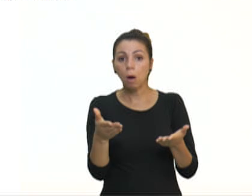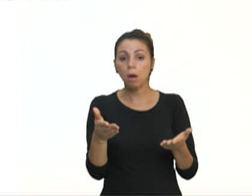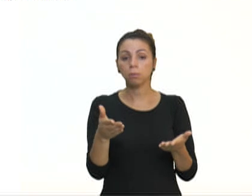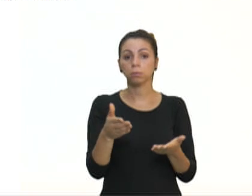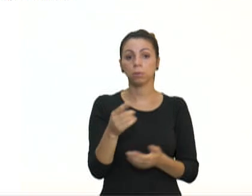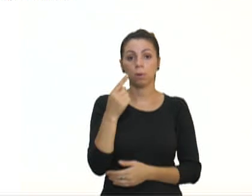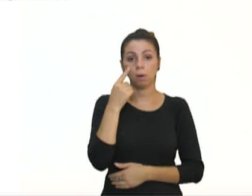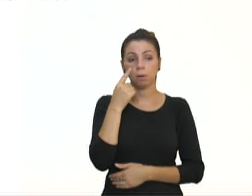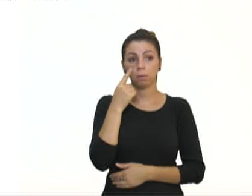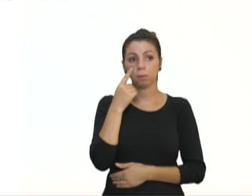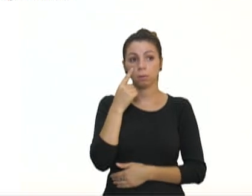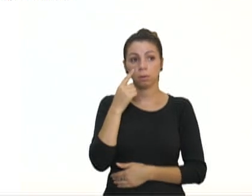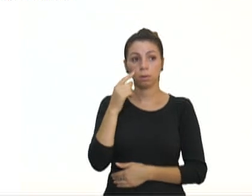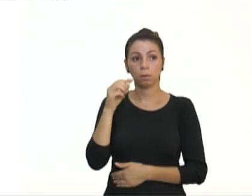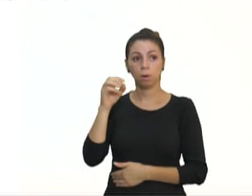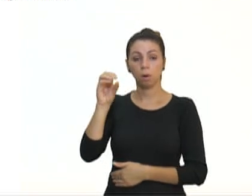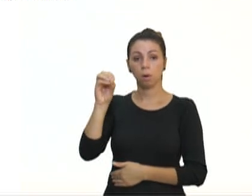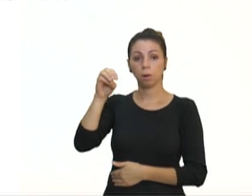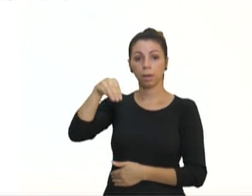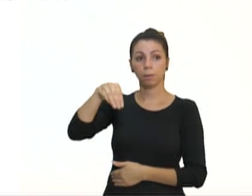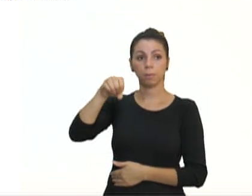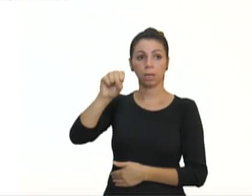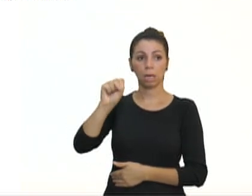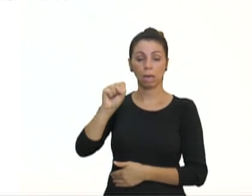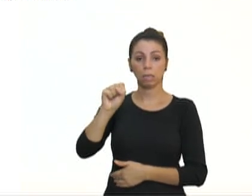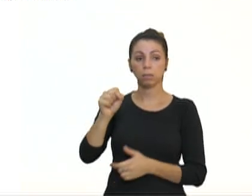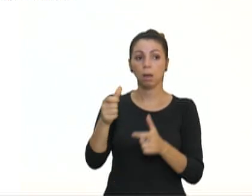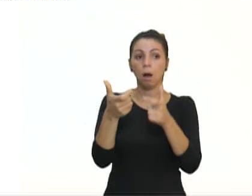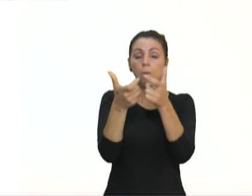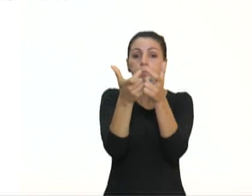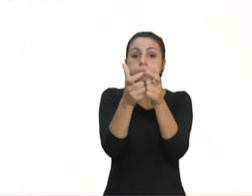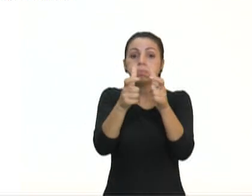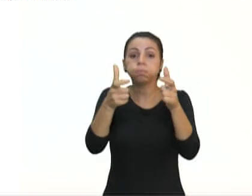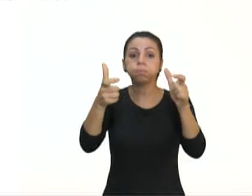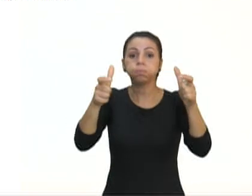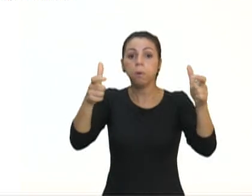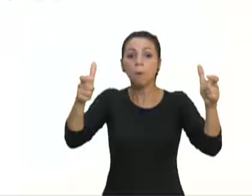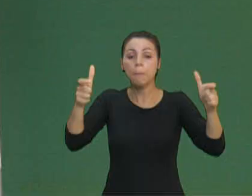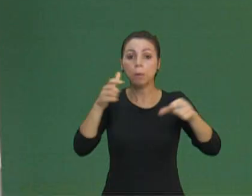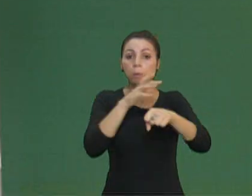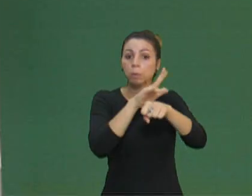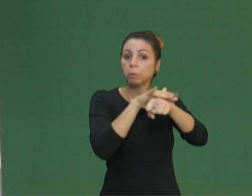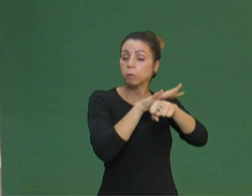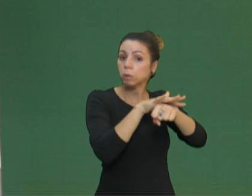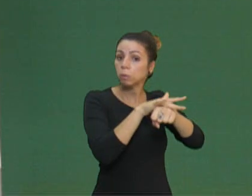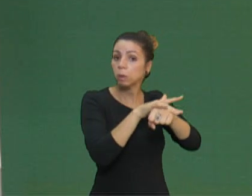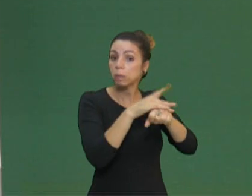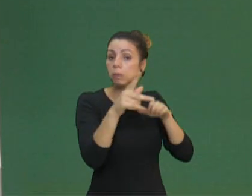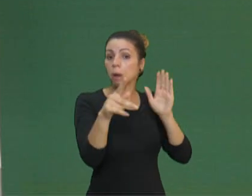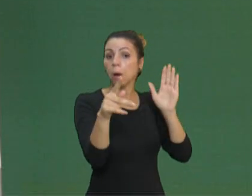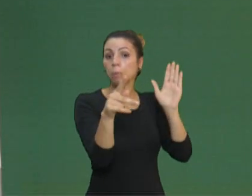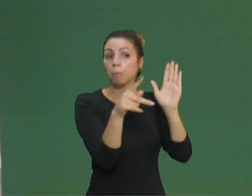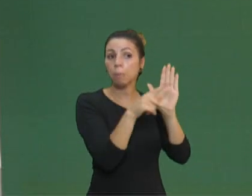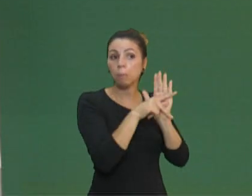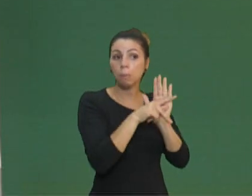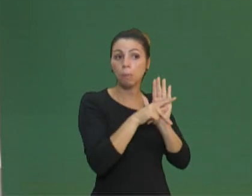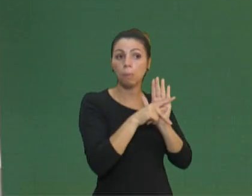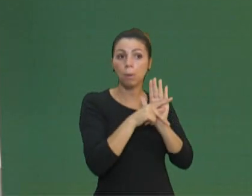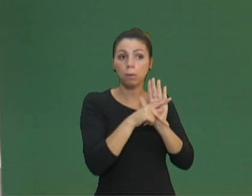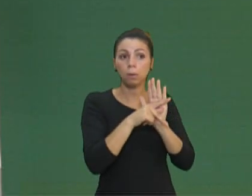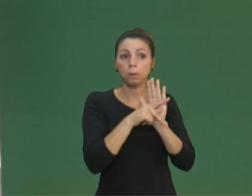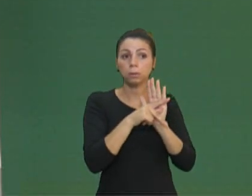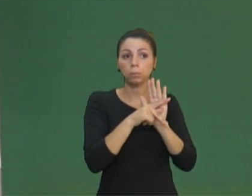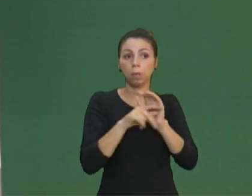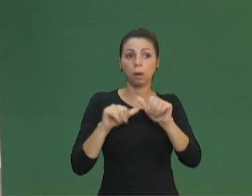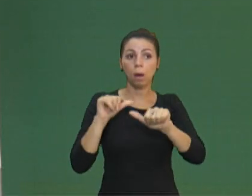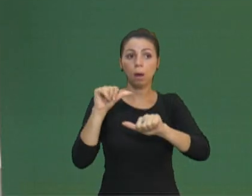OMS alerta para aumento de doenças vinculadas às mudanças climáticas na próxima década. Olha só o que